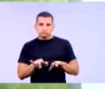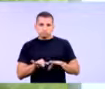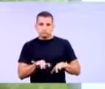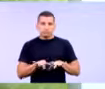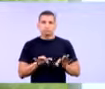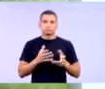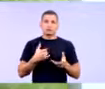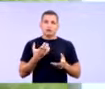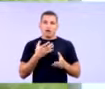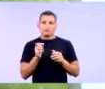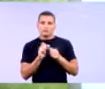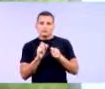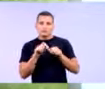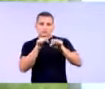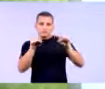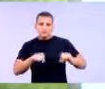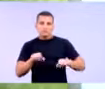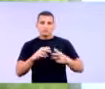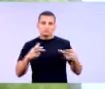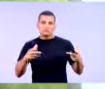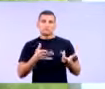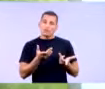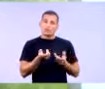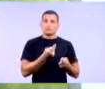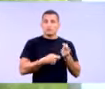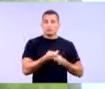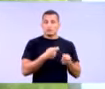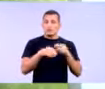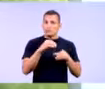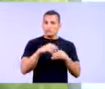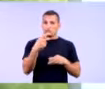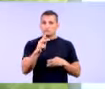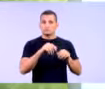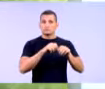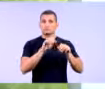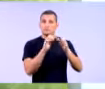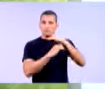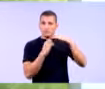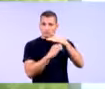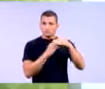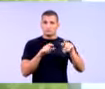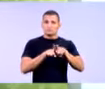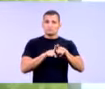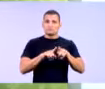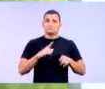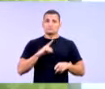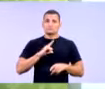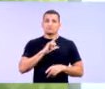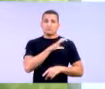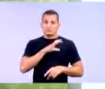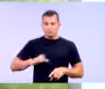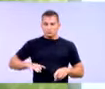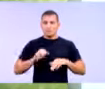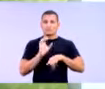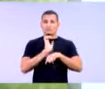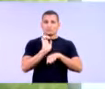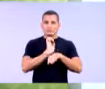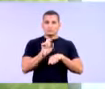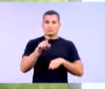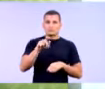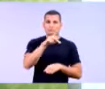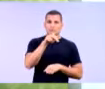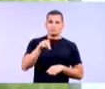assim. Tudo é negociado dentro da tua empresa. E também nós temos o coordenador de estágio, que é o professor